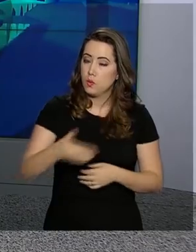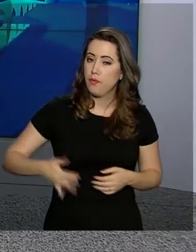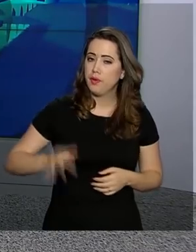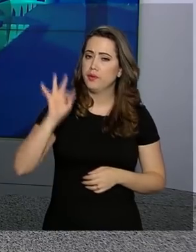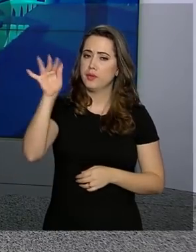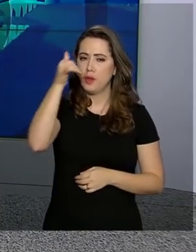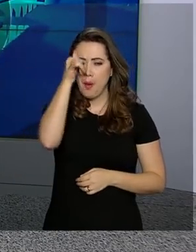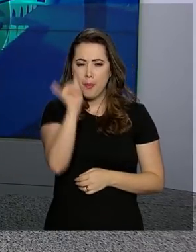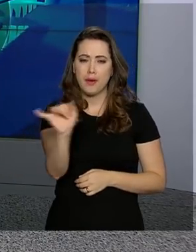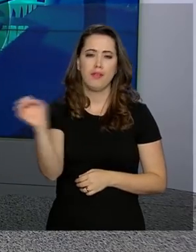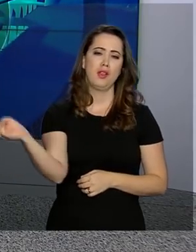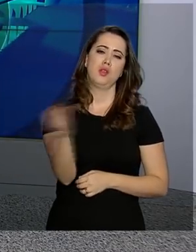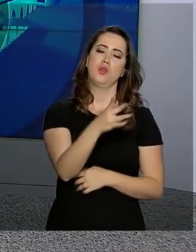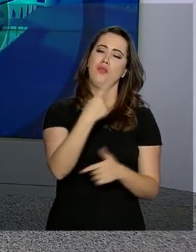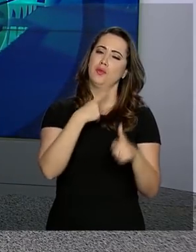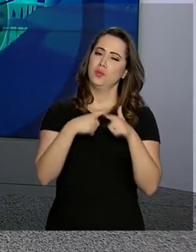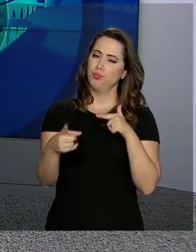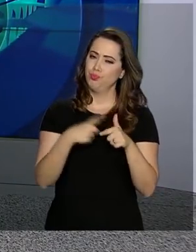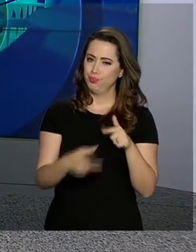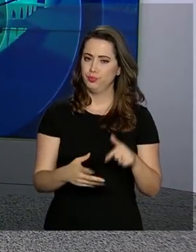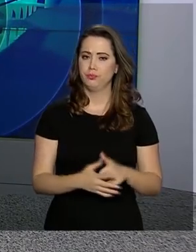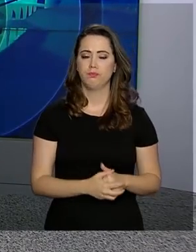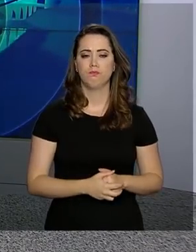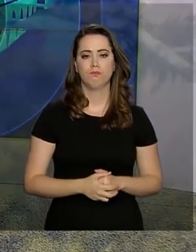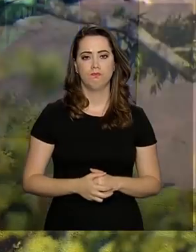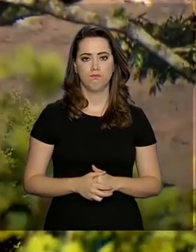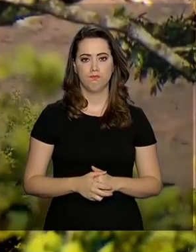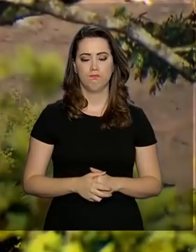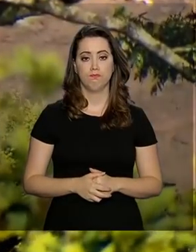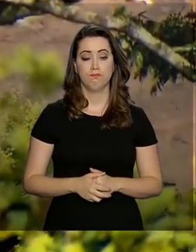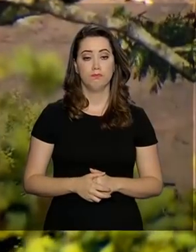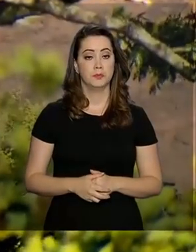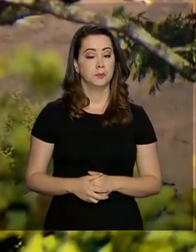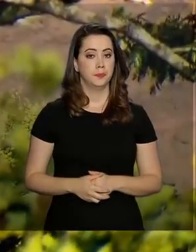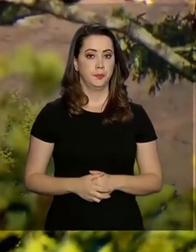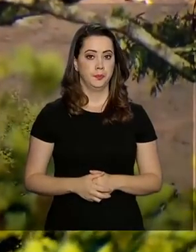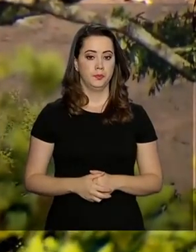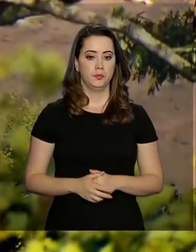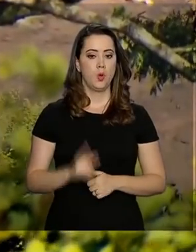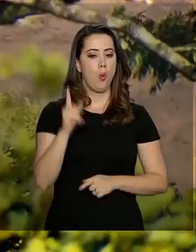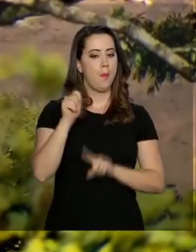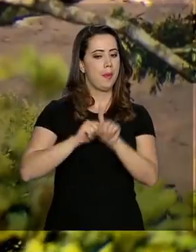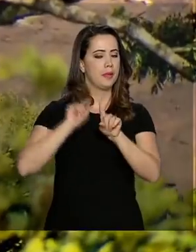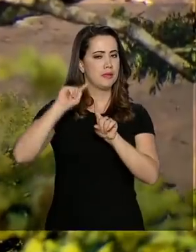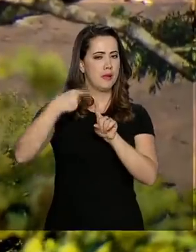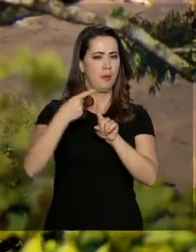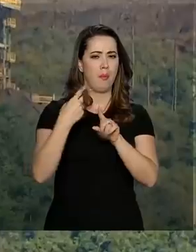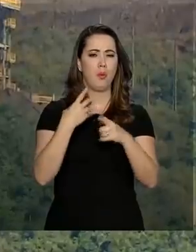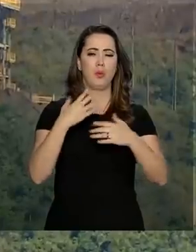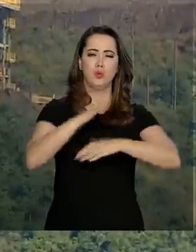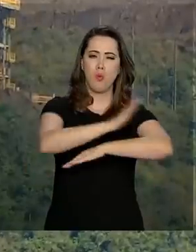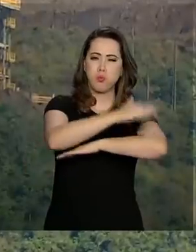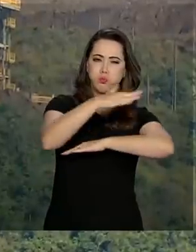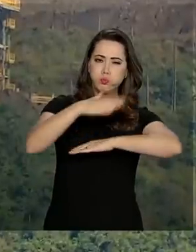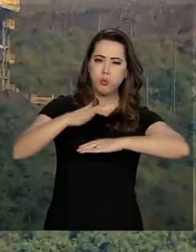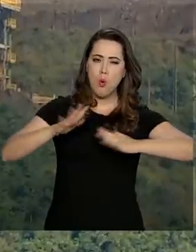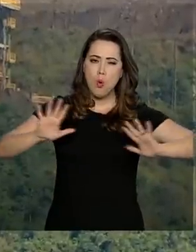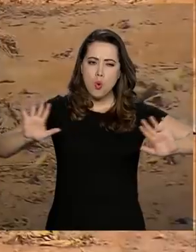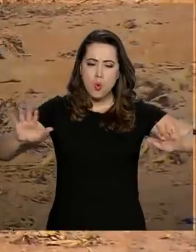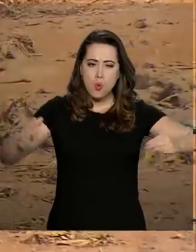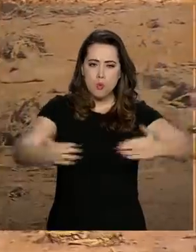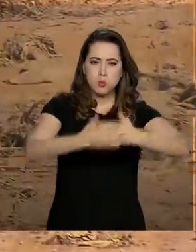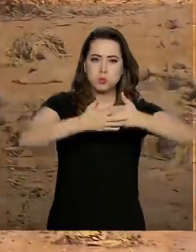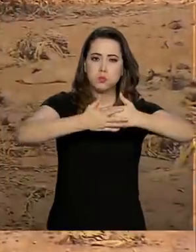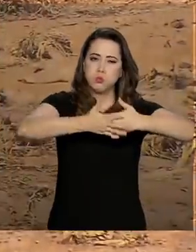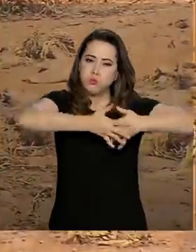governo federal para evitar novos desastres. Um mês depois do rompimento da barragem da mineradora Vale,